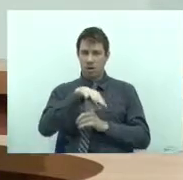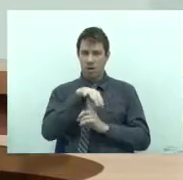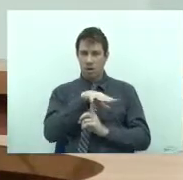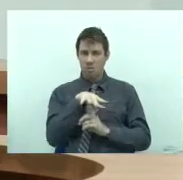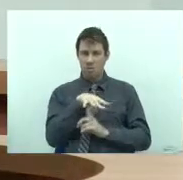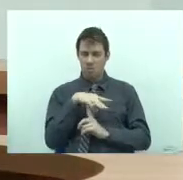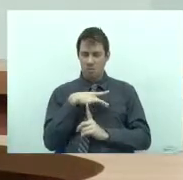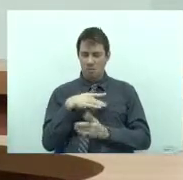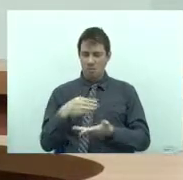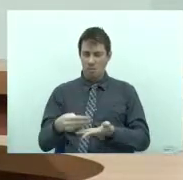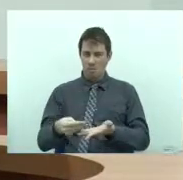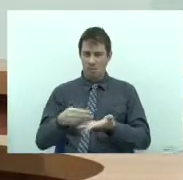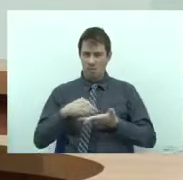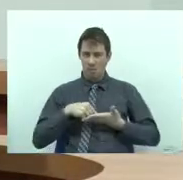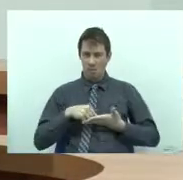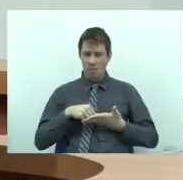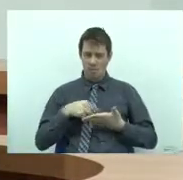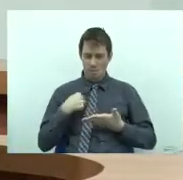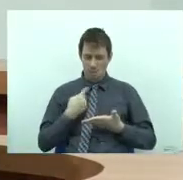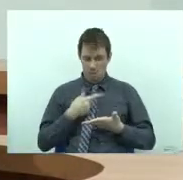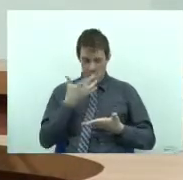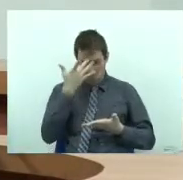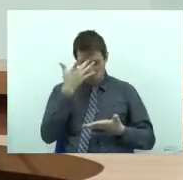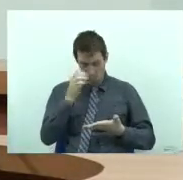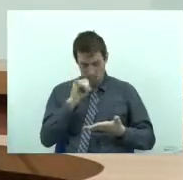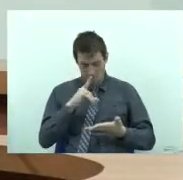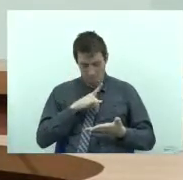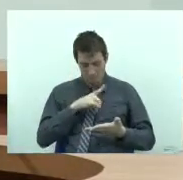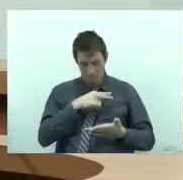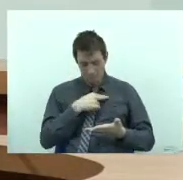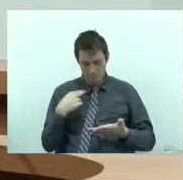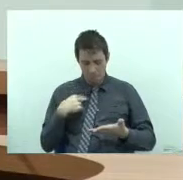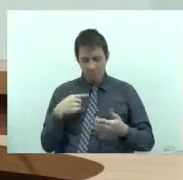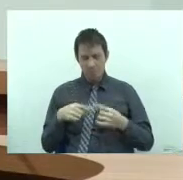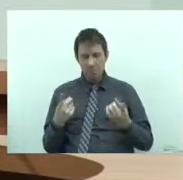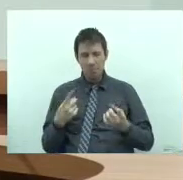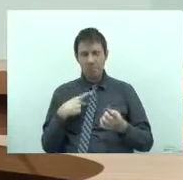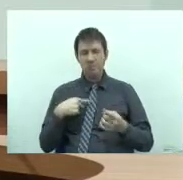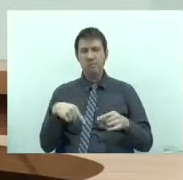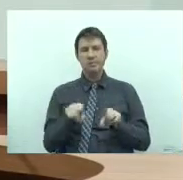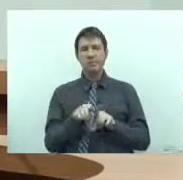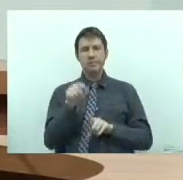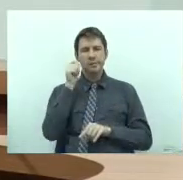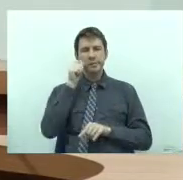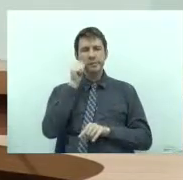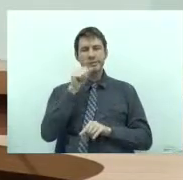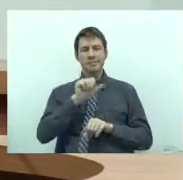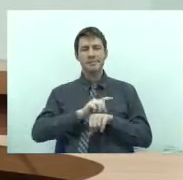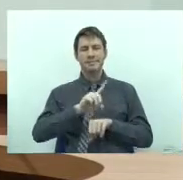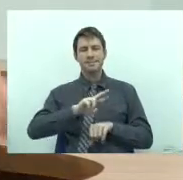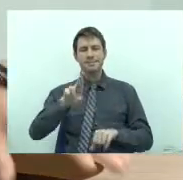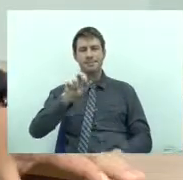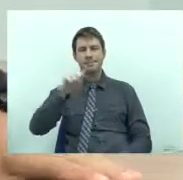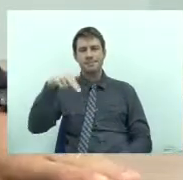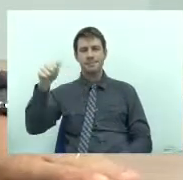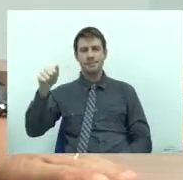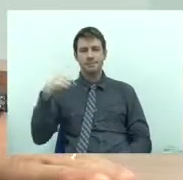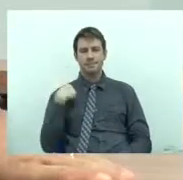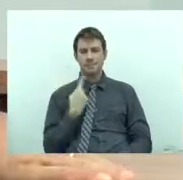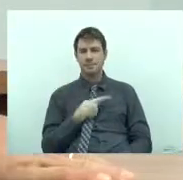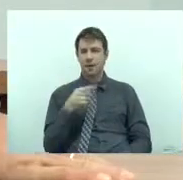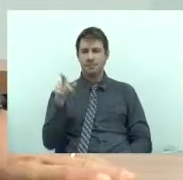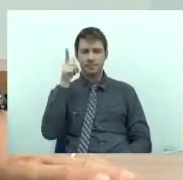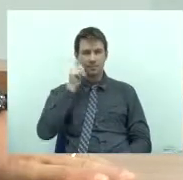eu ver se eu tenho aqui, eu não trouxe o nome, mas é a doutora Ana. Doutora Ana, uma técnica, uma pessoa extremamente